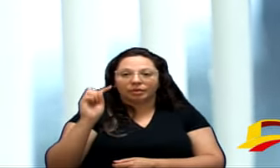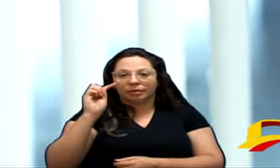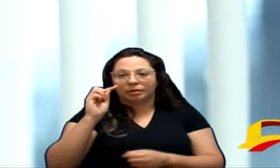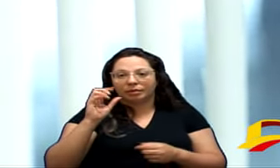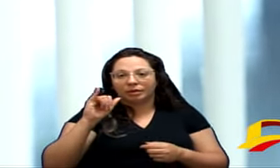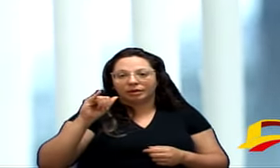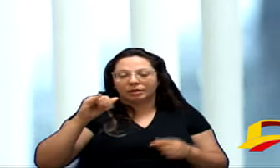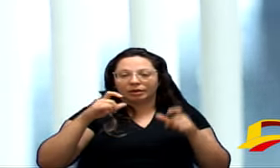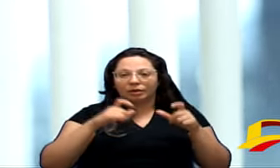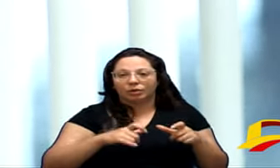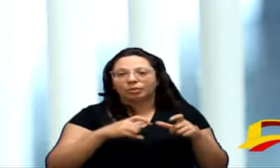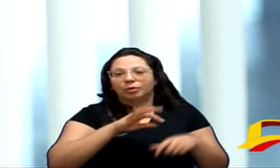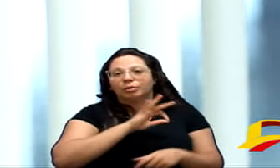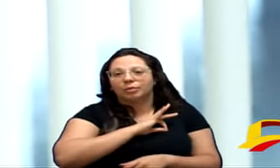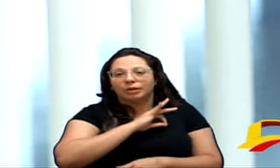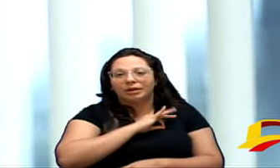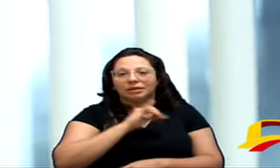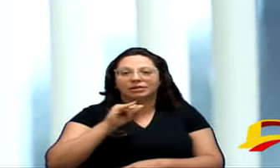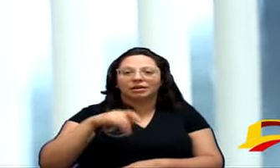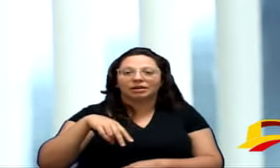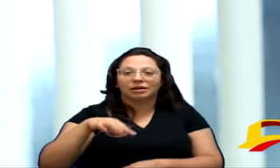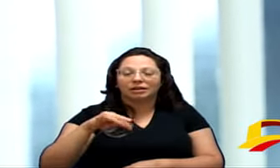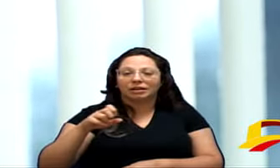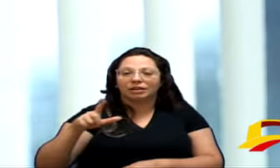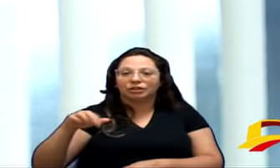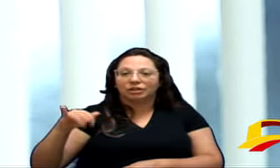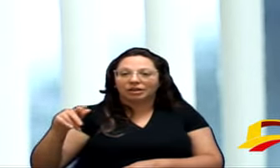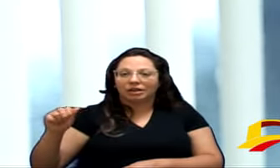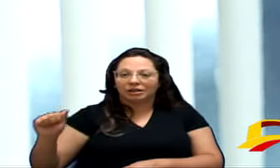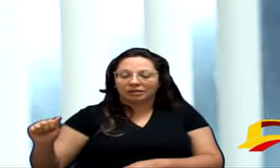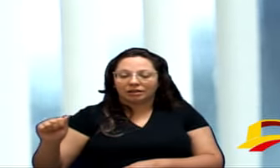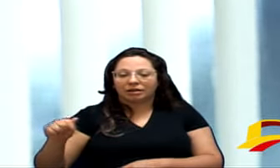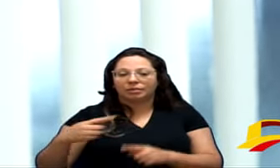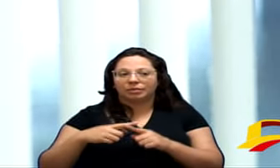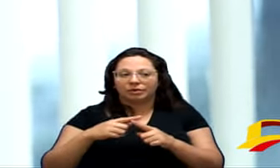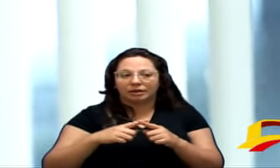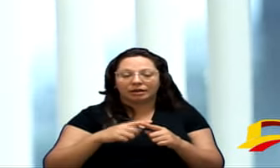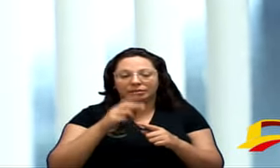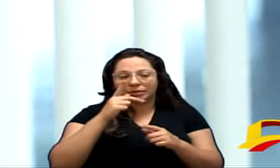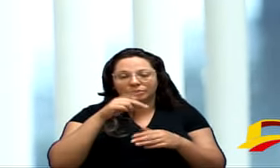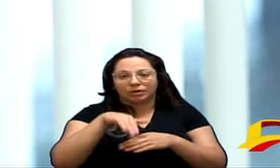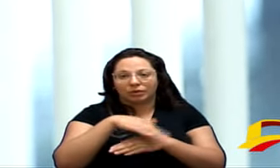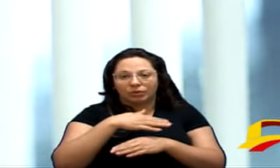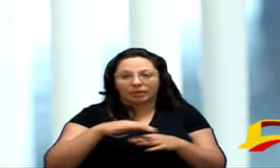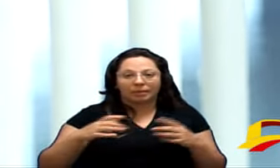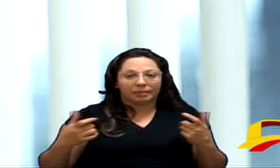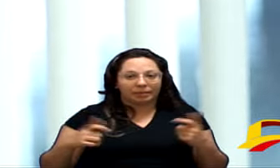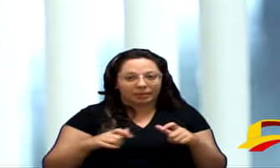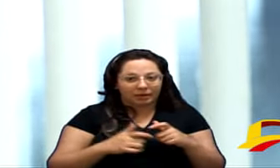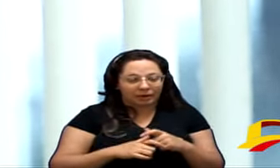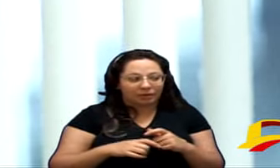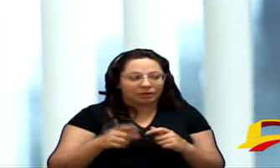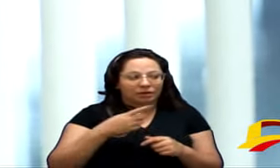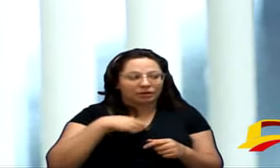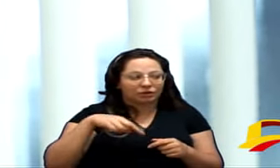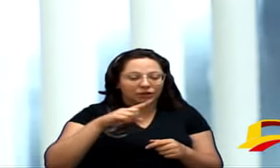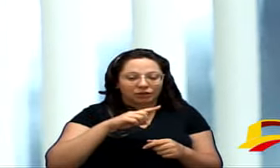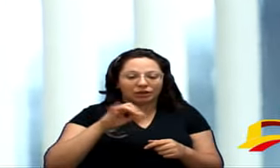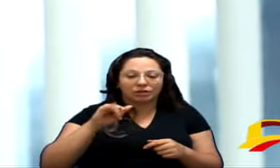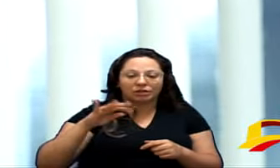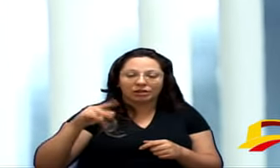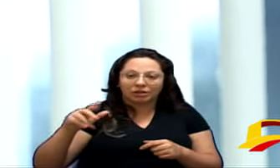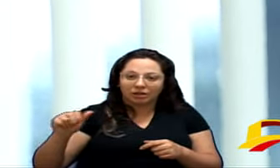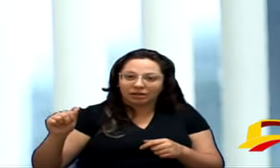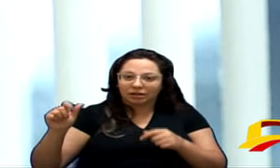que é a dificuldade de trabalhar mais na inteligência já que cada vez menos pessoas na rua quanto mais inteligência tivermos mais fácil nós vamos